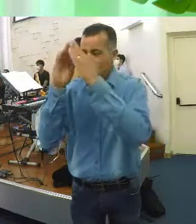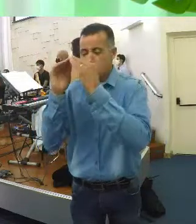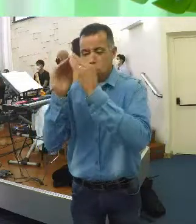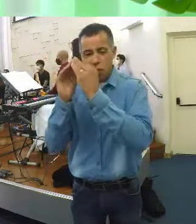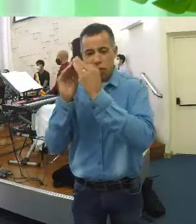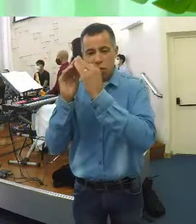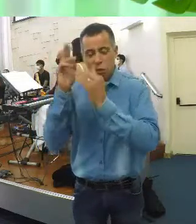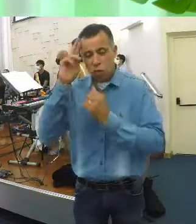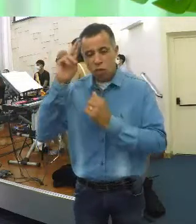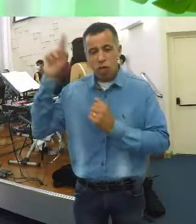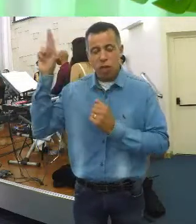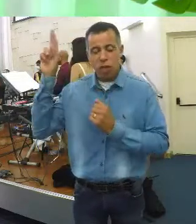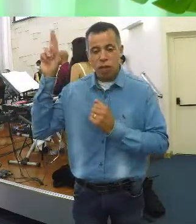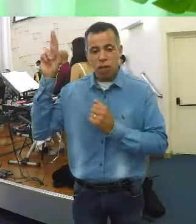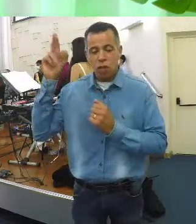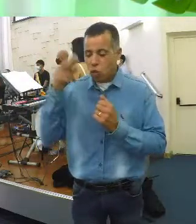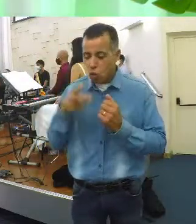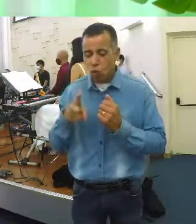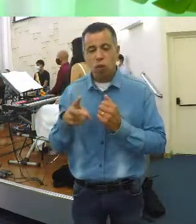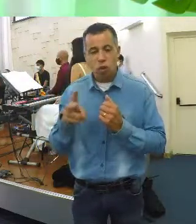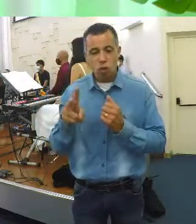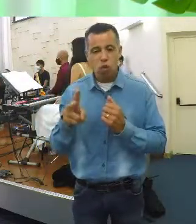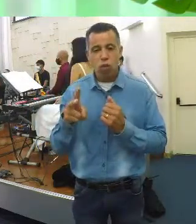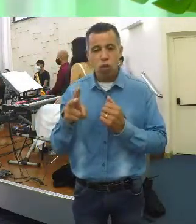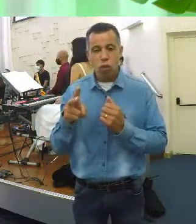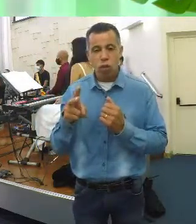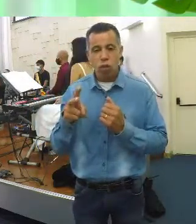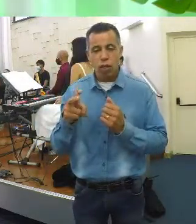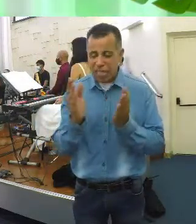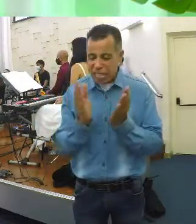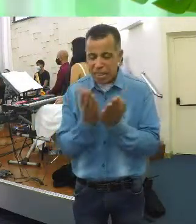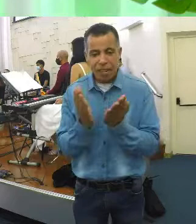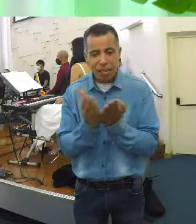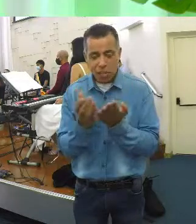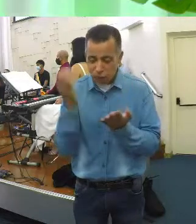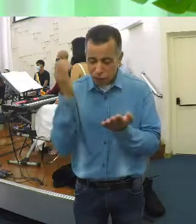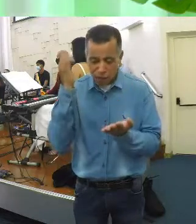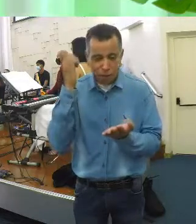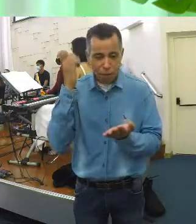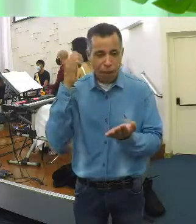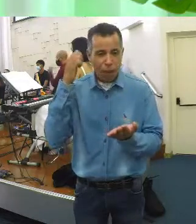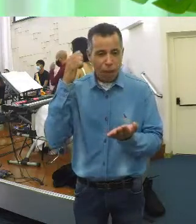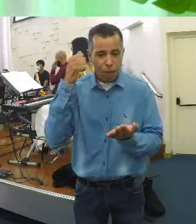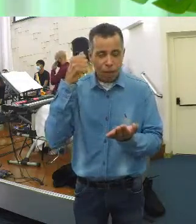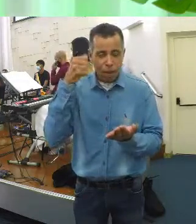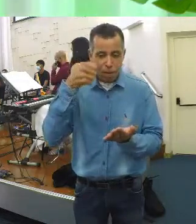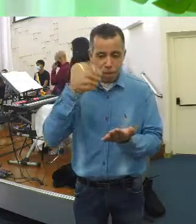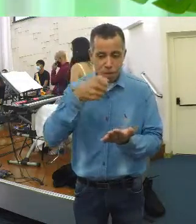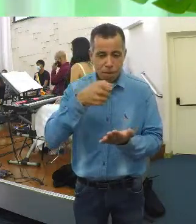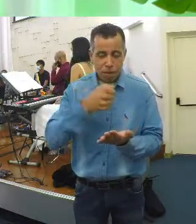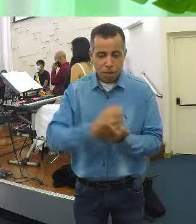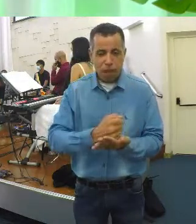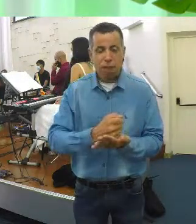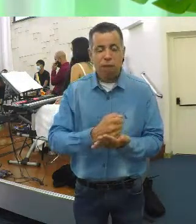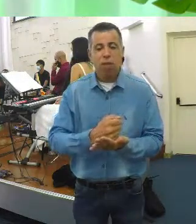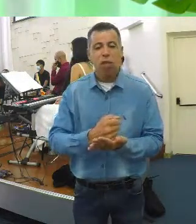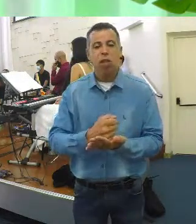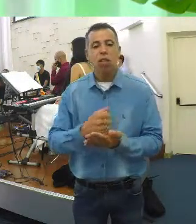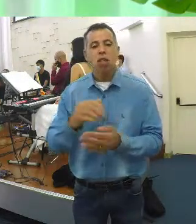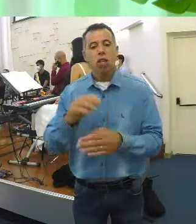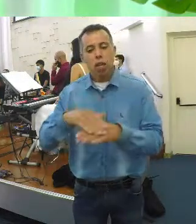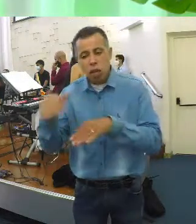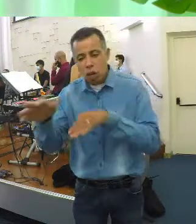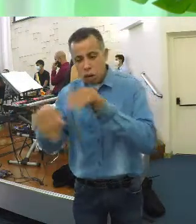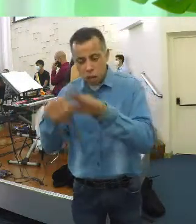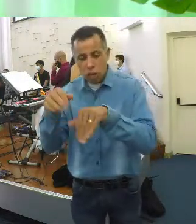Senhor, se nós continuamos perseverando como igreja do Senhor, eu quero chamar você a alegrar-se no